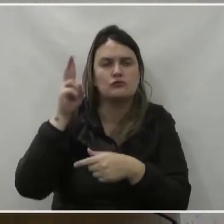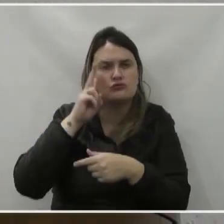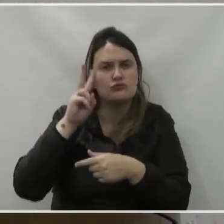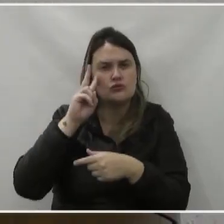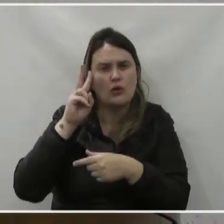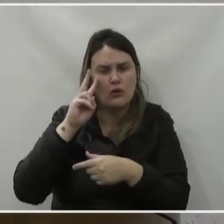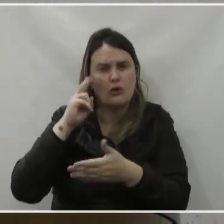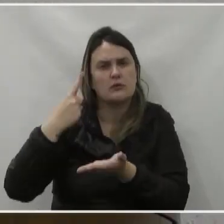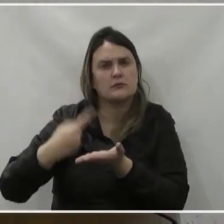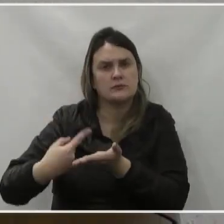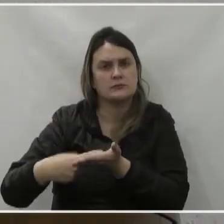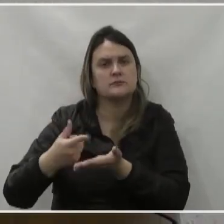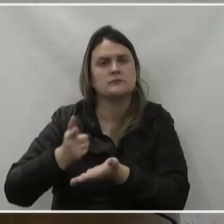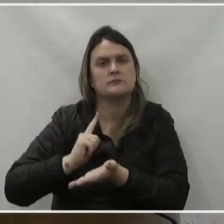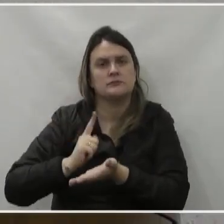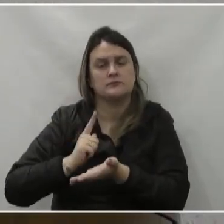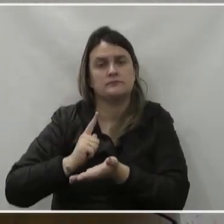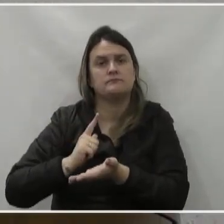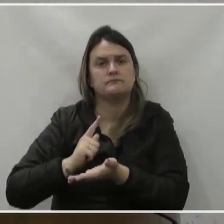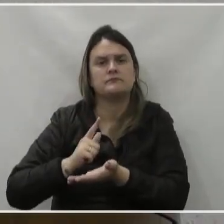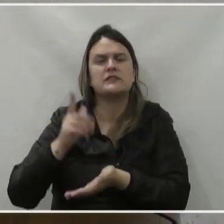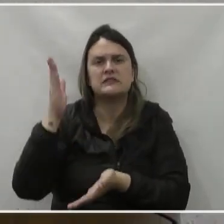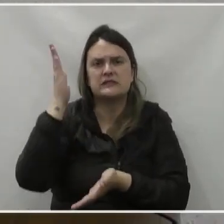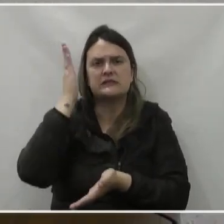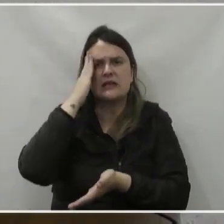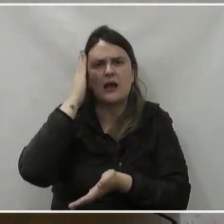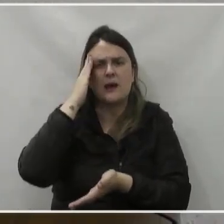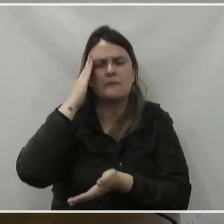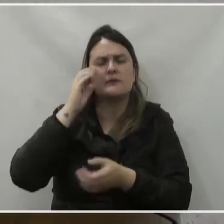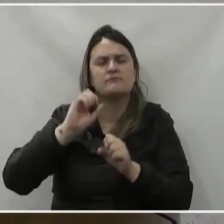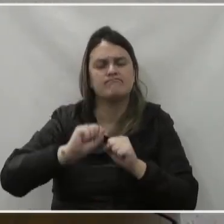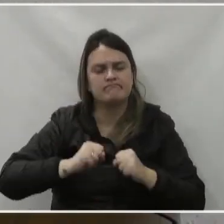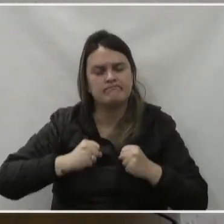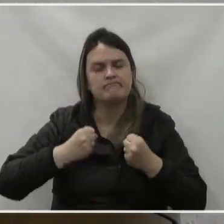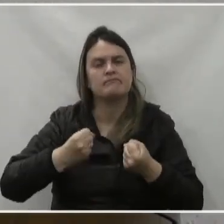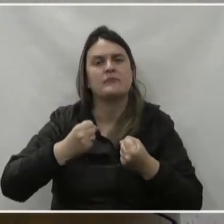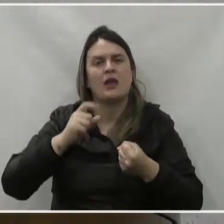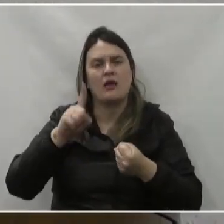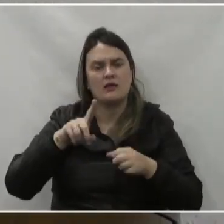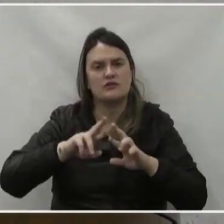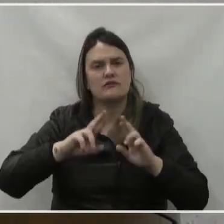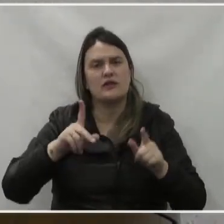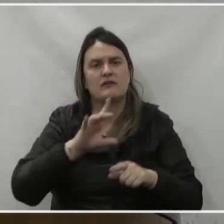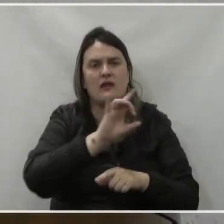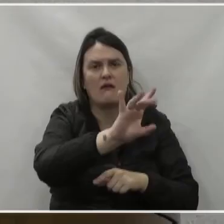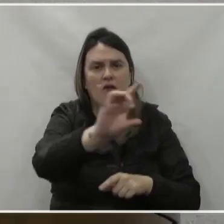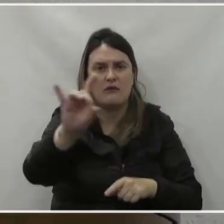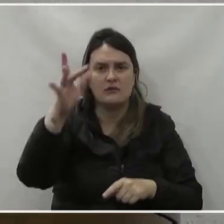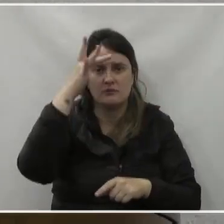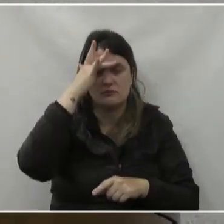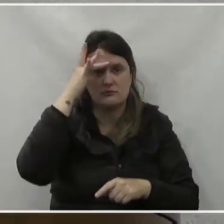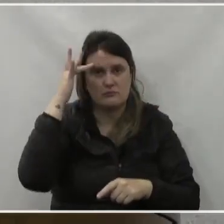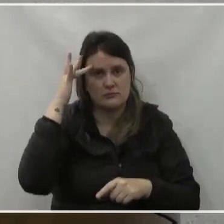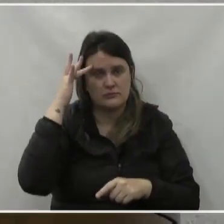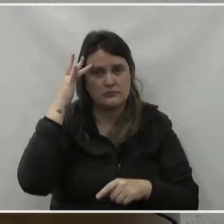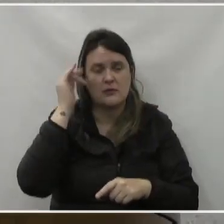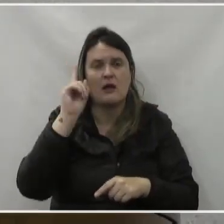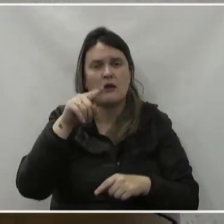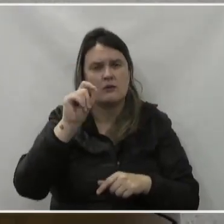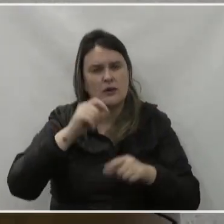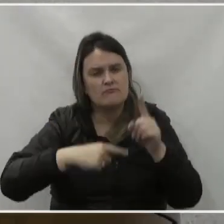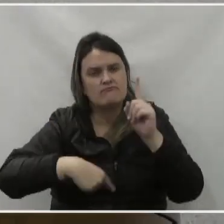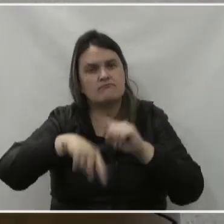história e compromisso. Eles sabem que cada esforço faz diferença na vida de alguém, e é isso que